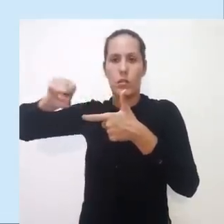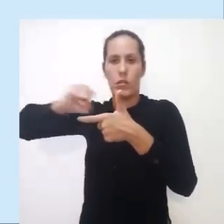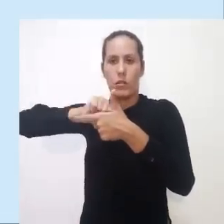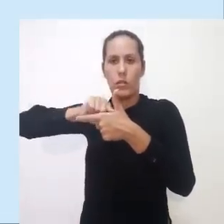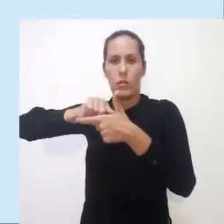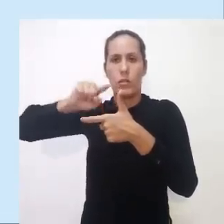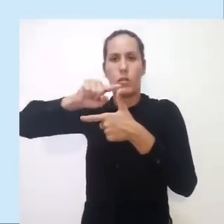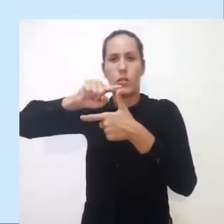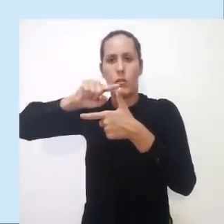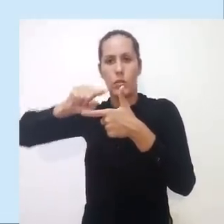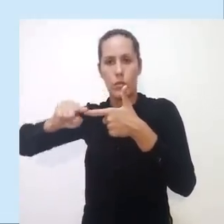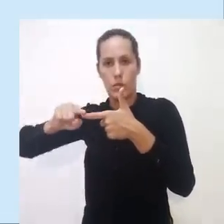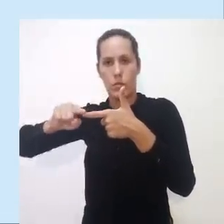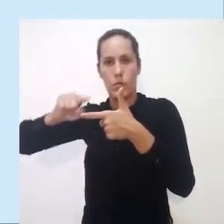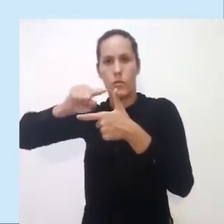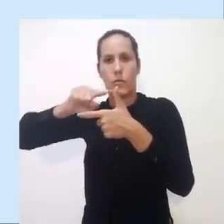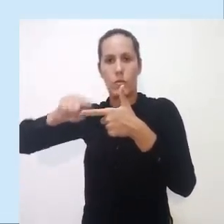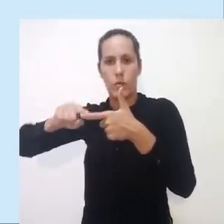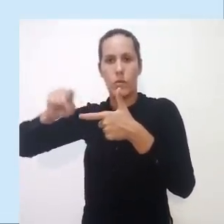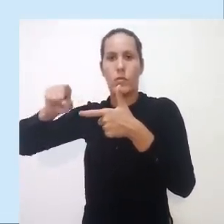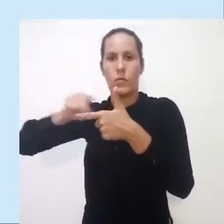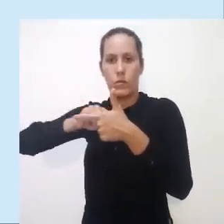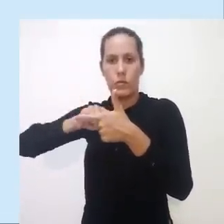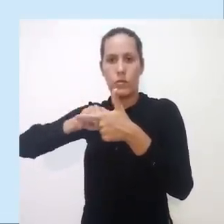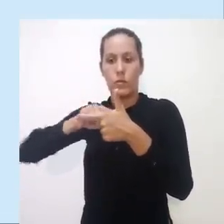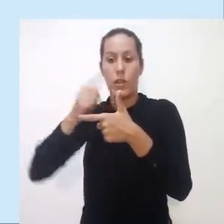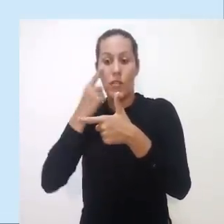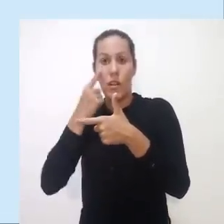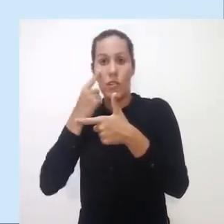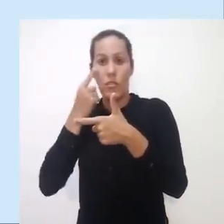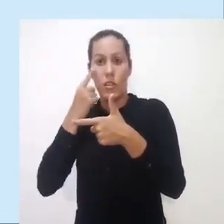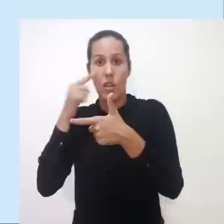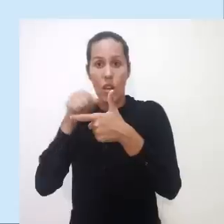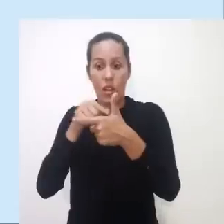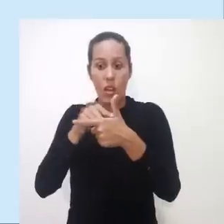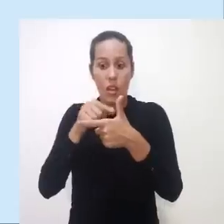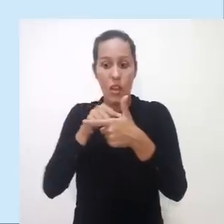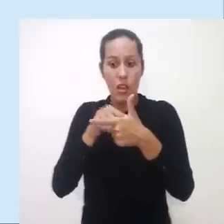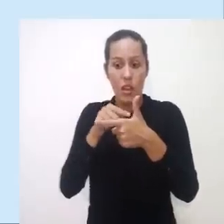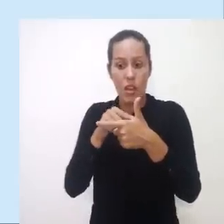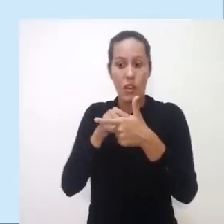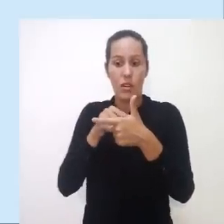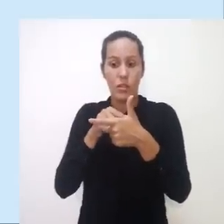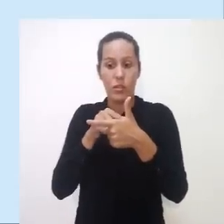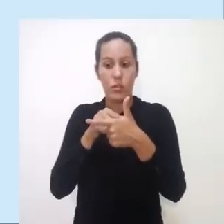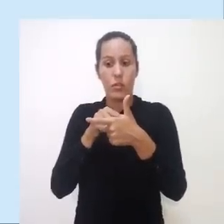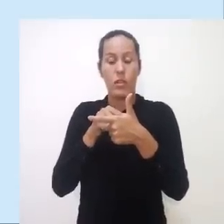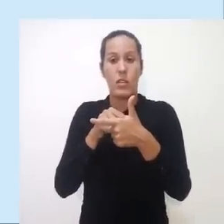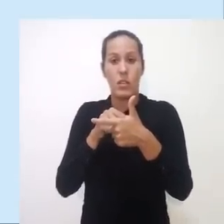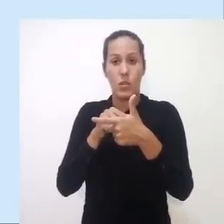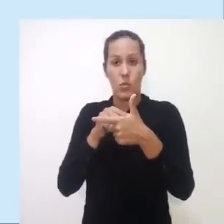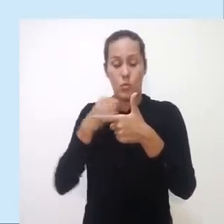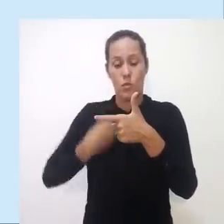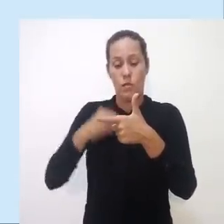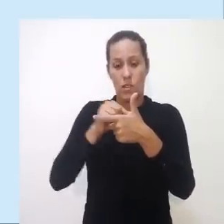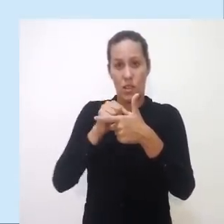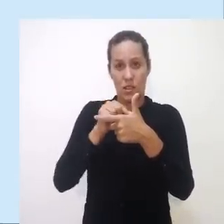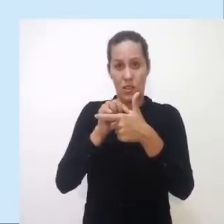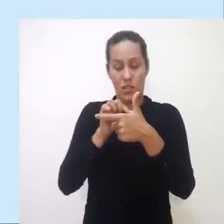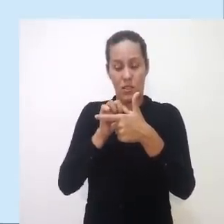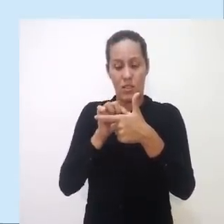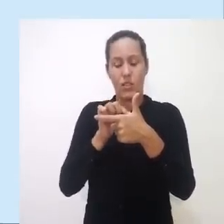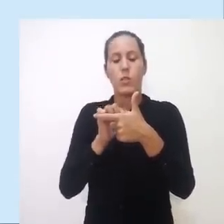vértice e vou ligar para outro vértice, que não é... Eu estou com o vértice em cima, se eu ligar para cá, vai virar lado. Se eu ligar